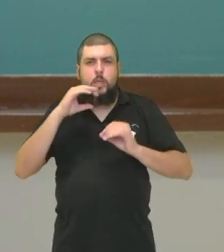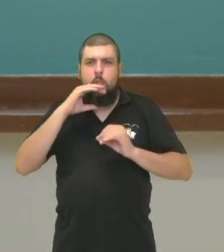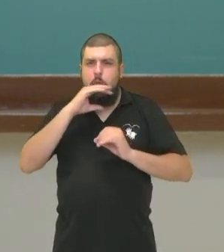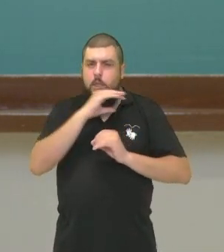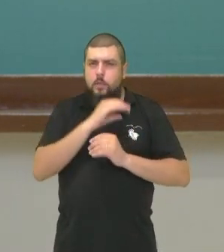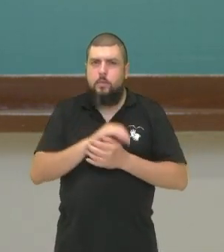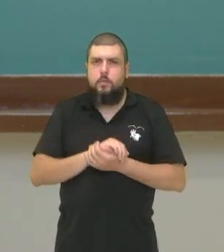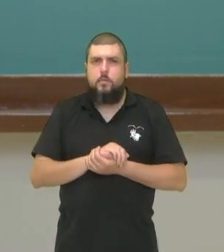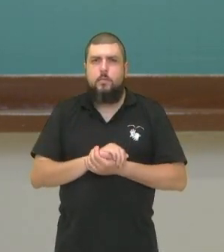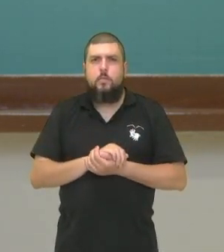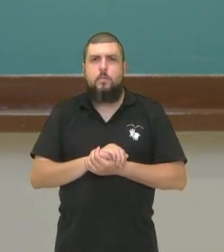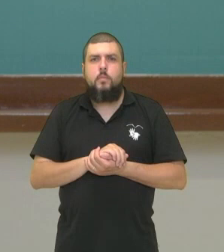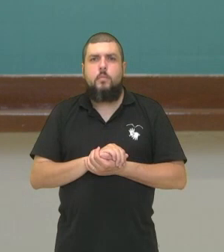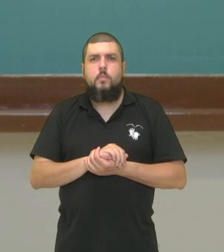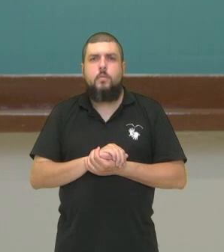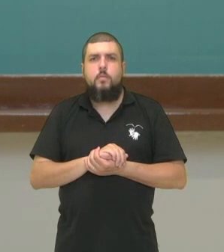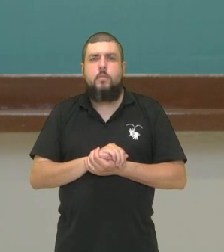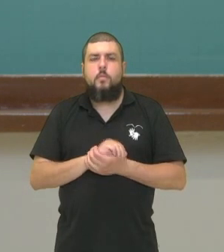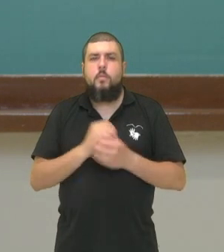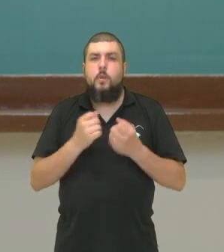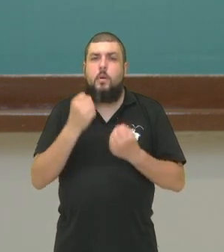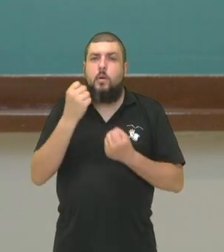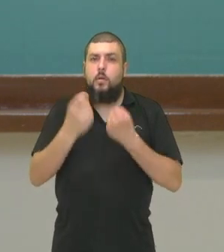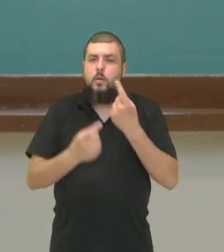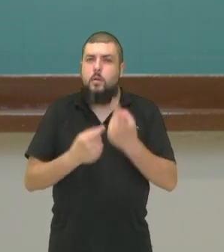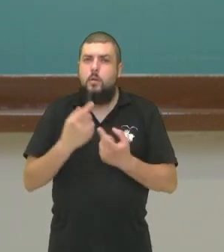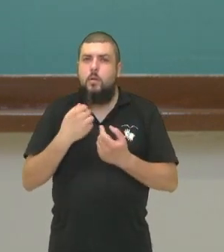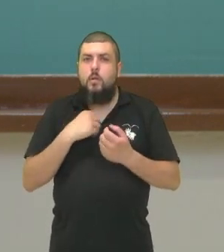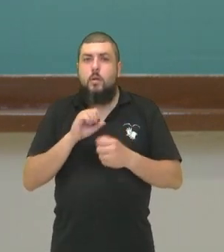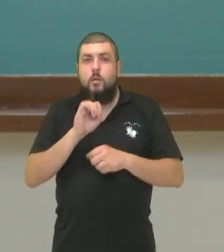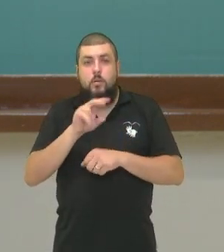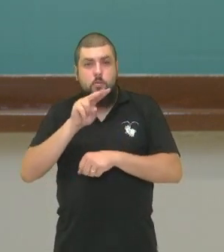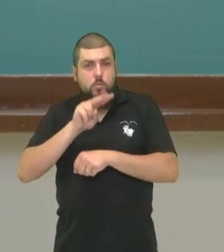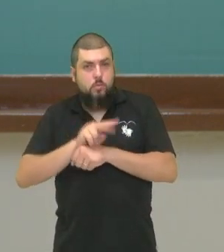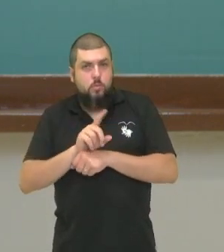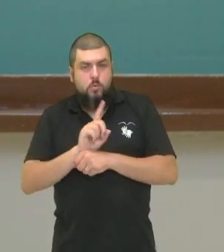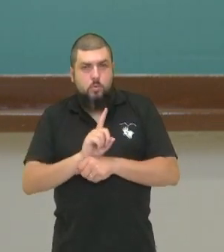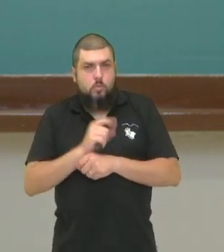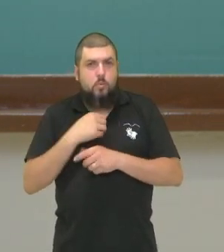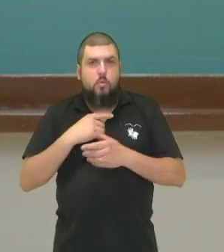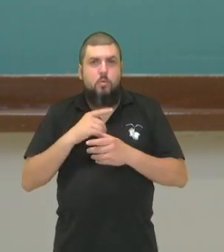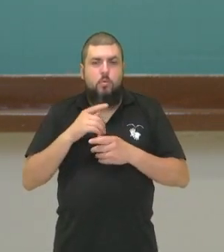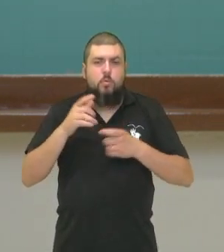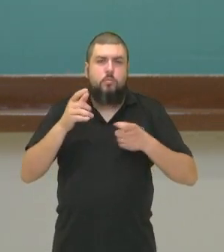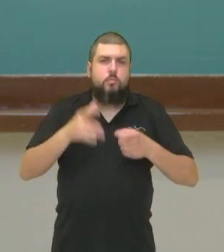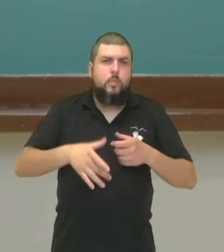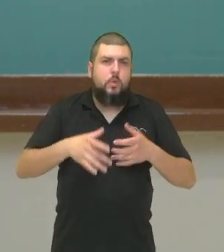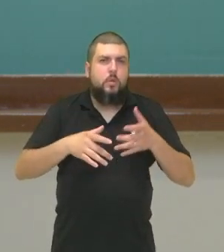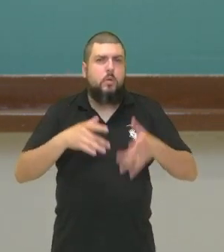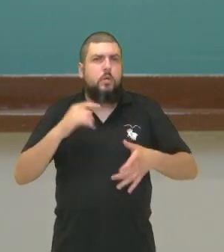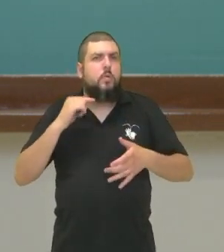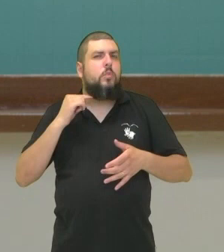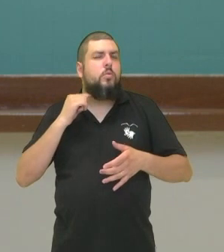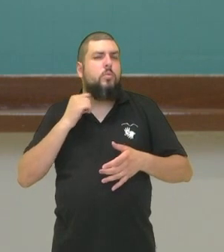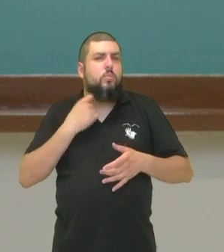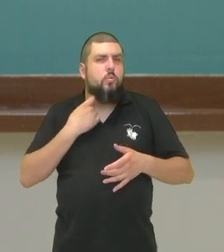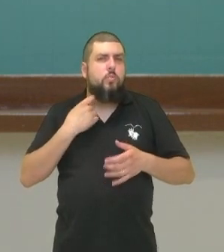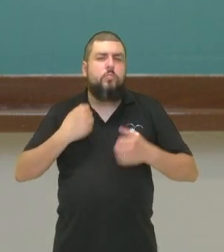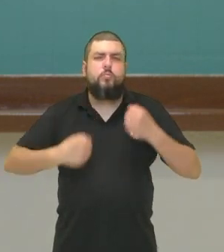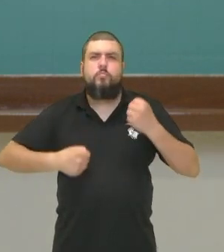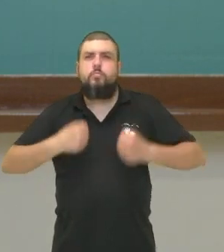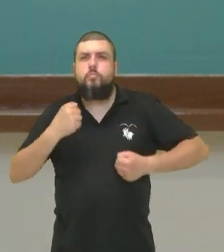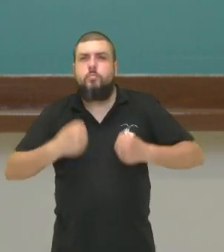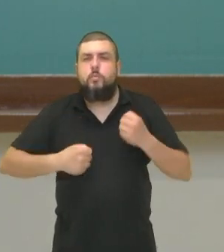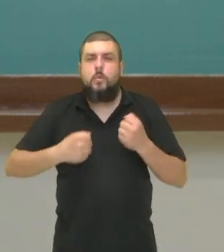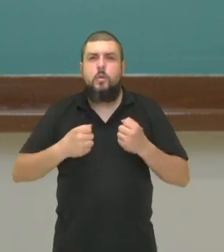vezes, se não cuida direito, não limpa, ou se está muito quente, faz atividade física, ocorre